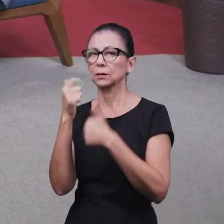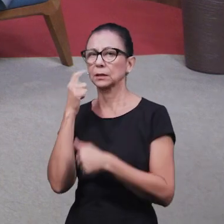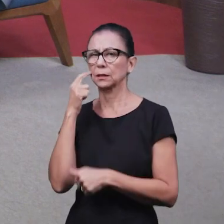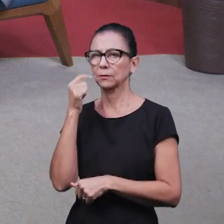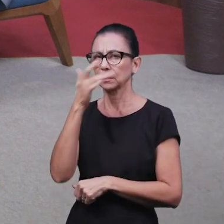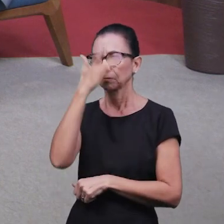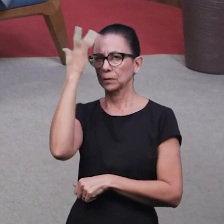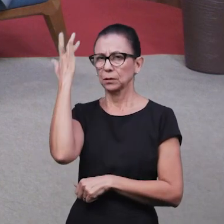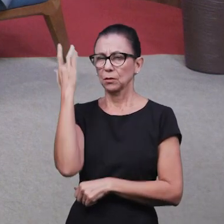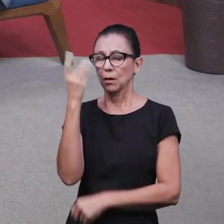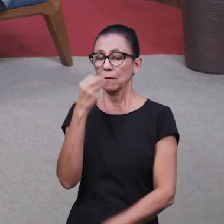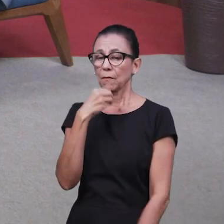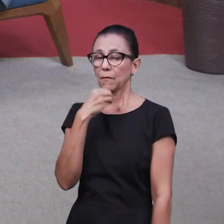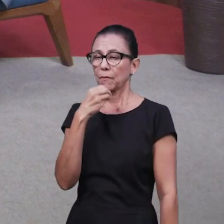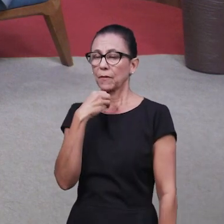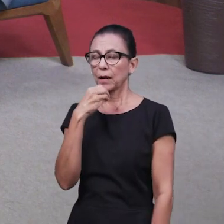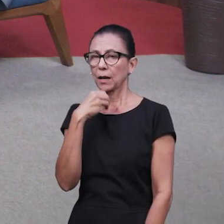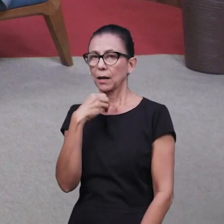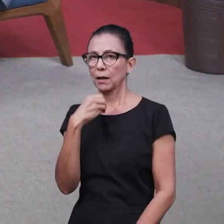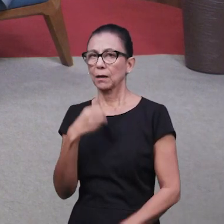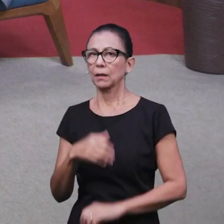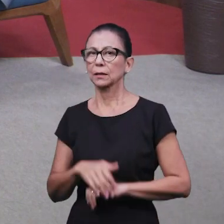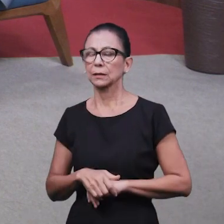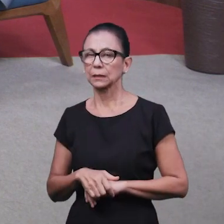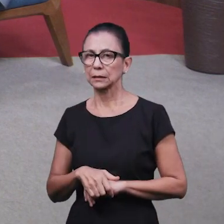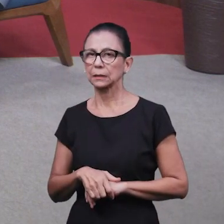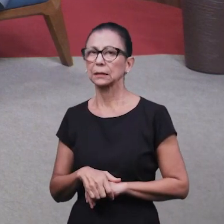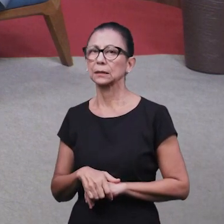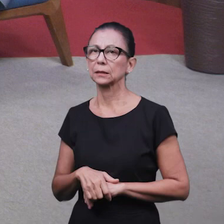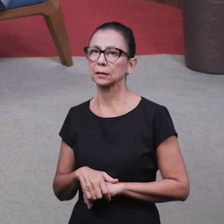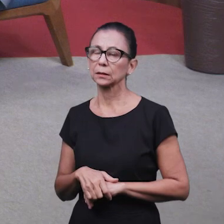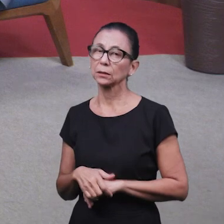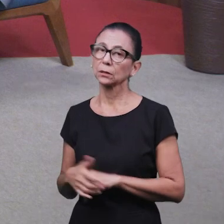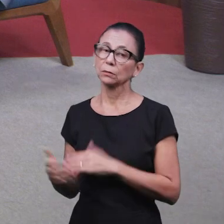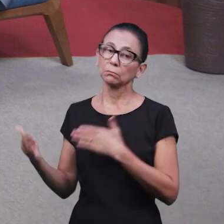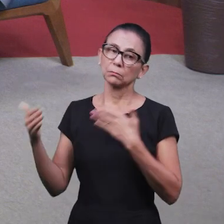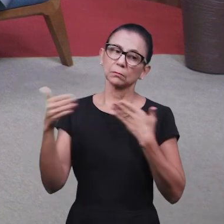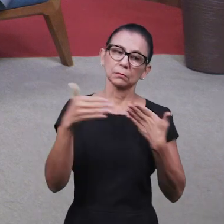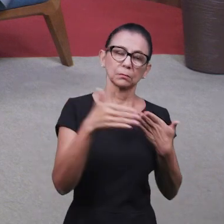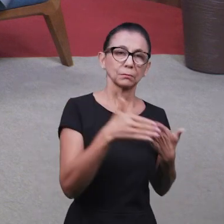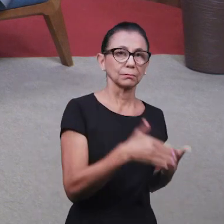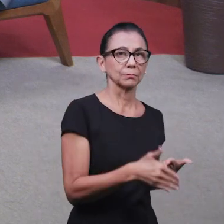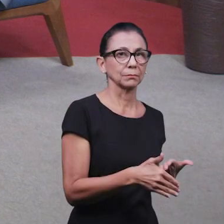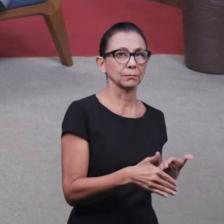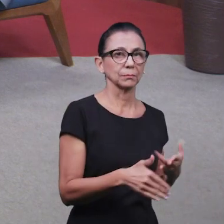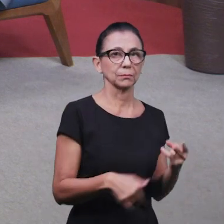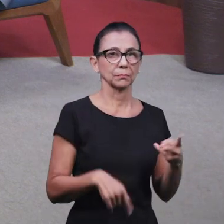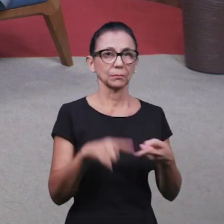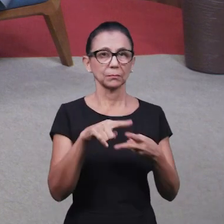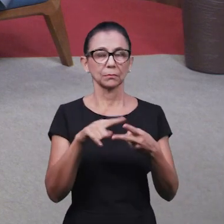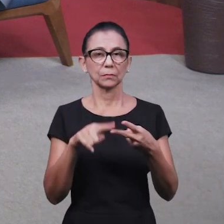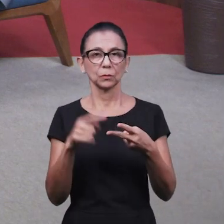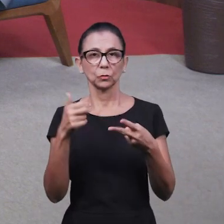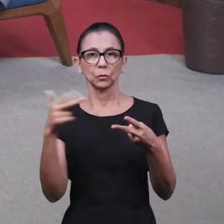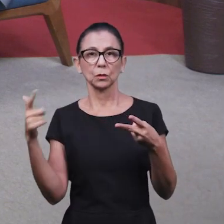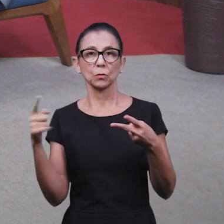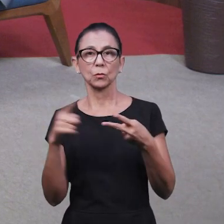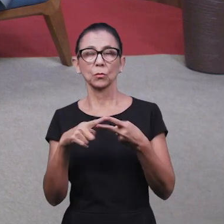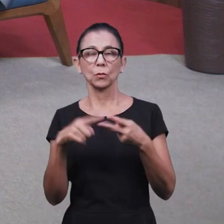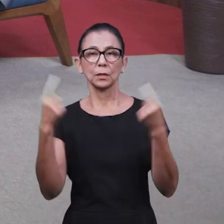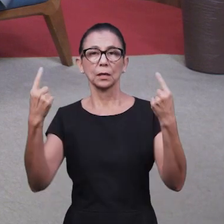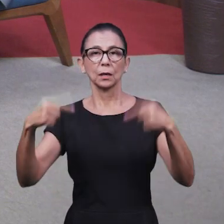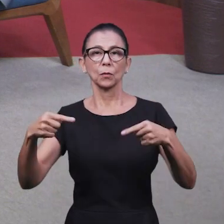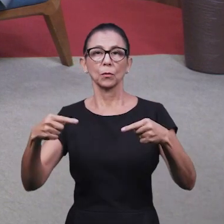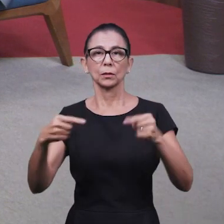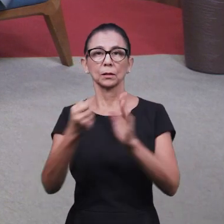pessoa enfraquecida ou desejosa, ou até mesmo já fora do caminho, as duas coisas que se levantam primeiro é contra o